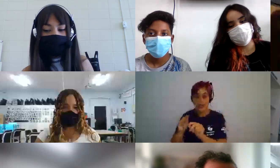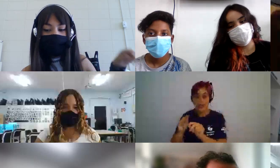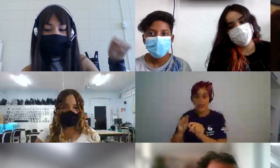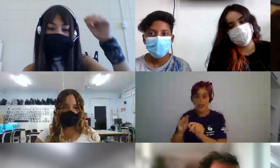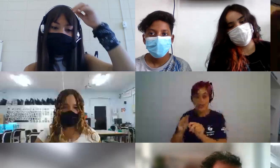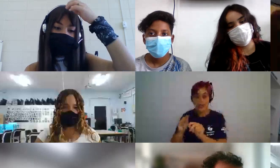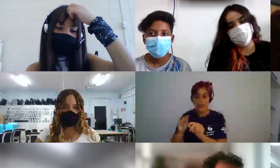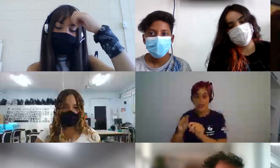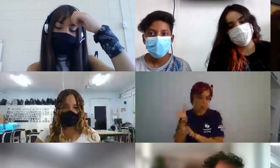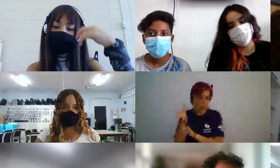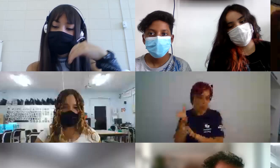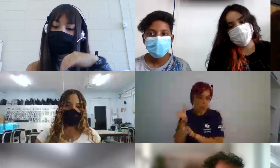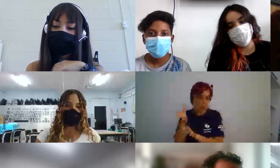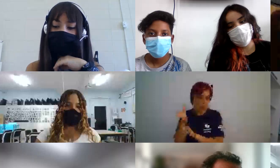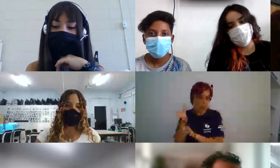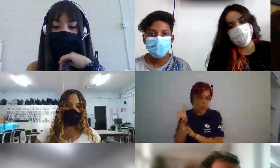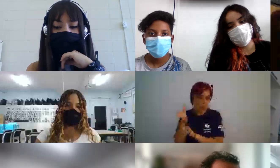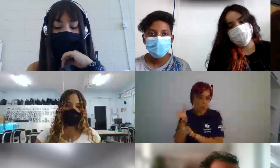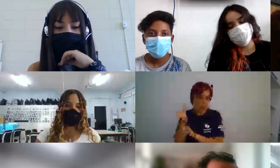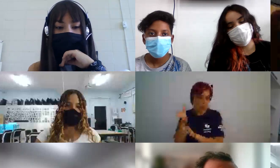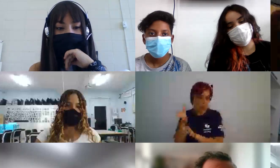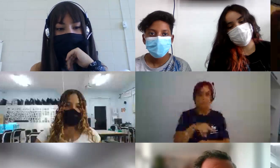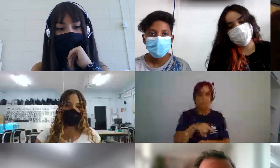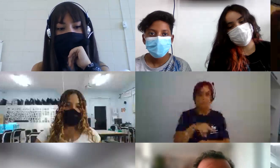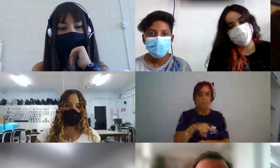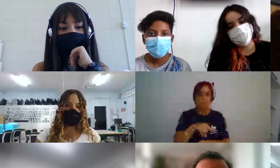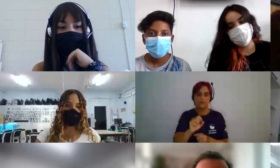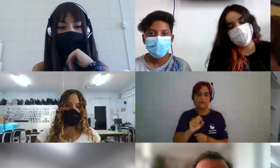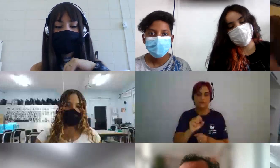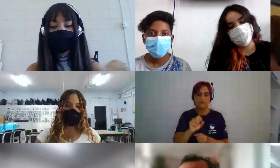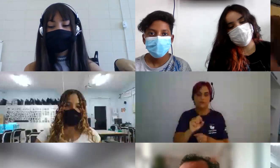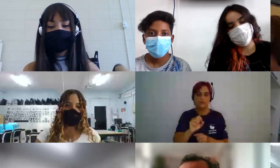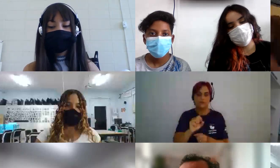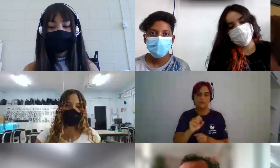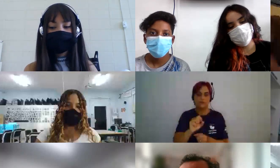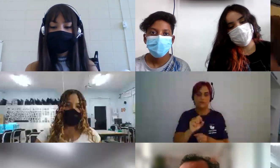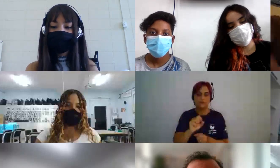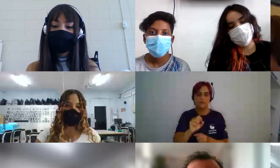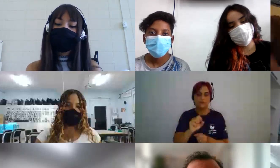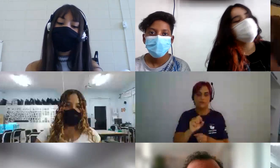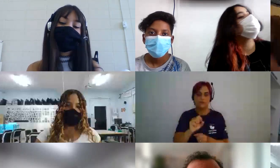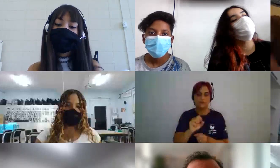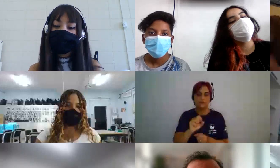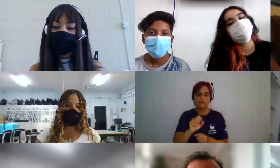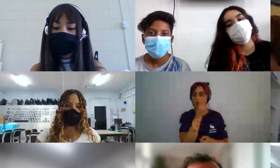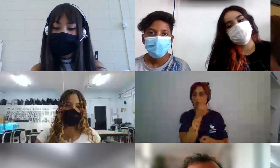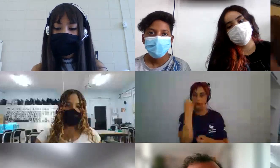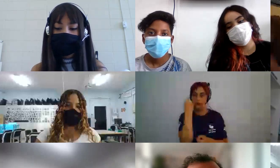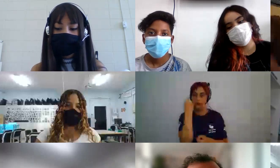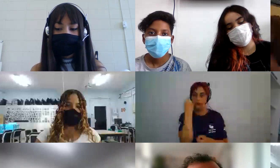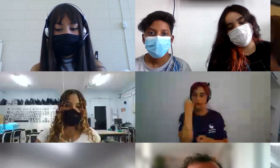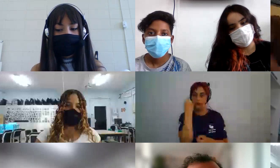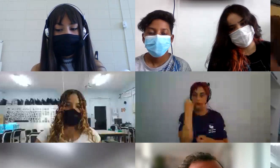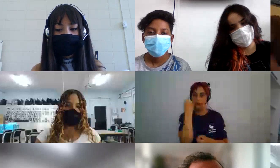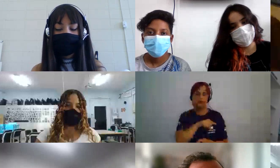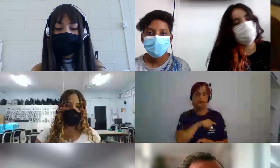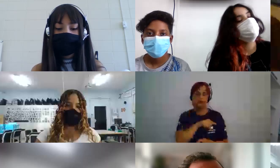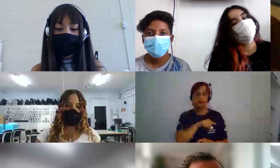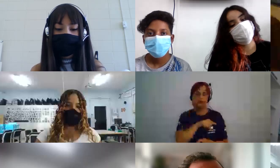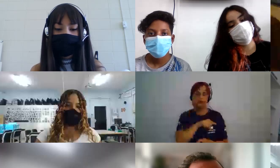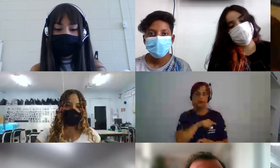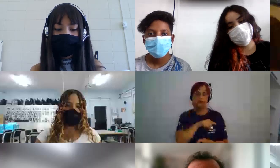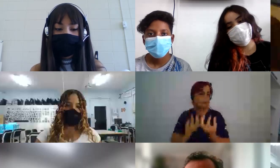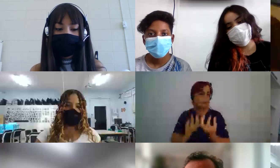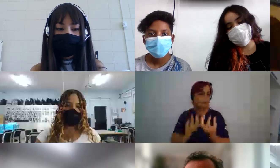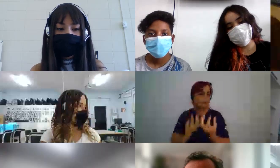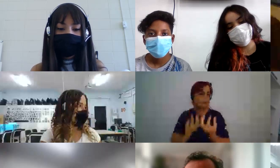bandeirinha, se você está com uma maquiagem, não importa, você está expressando a tua